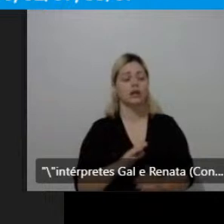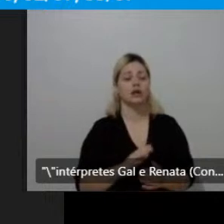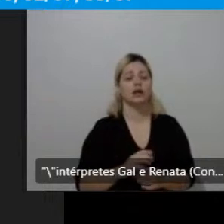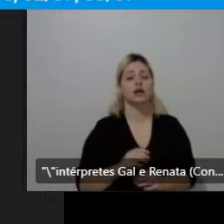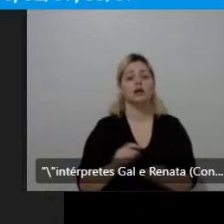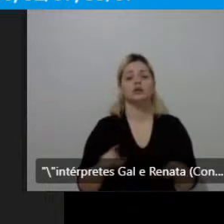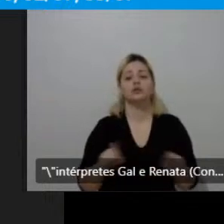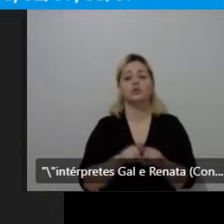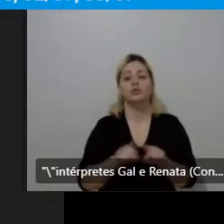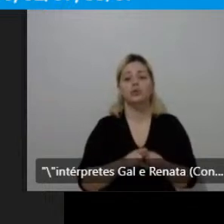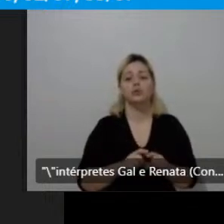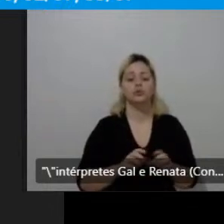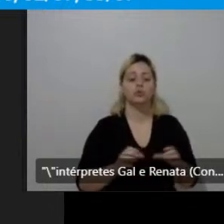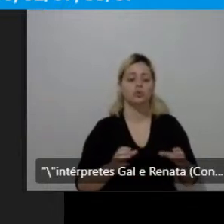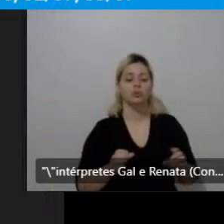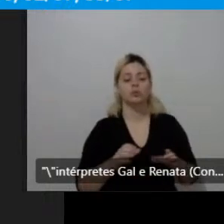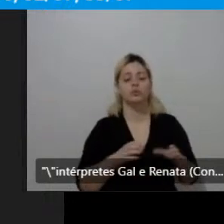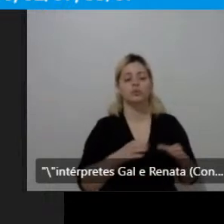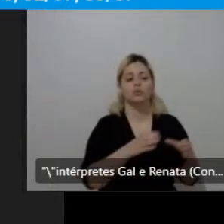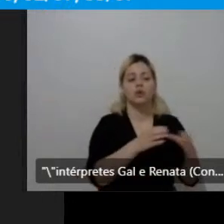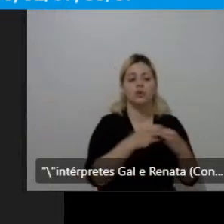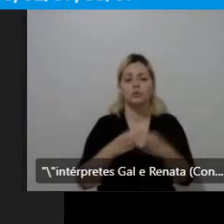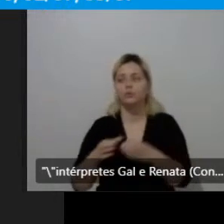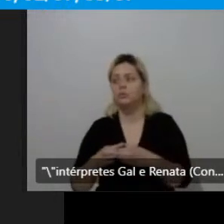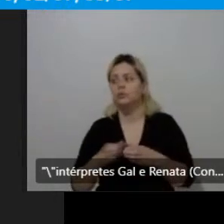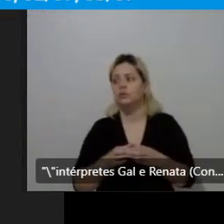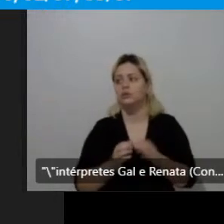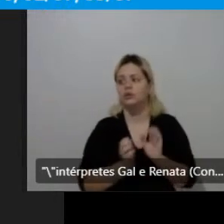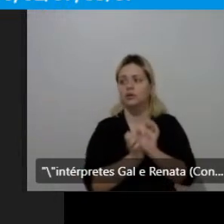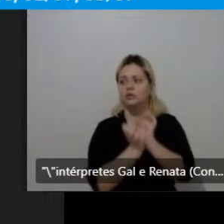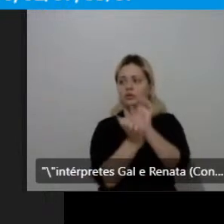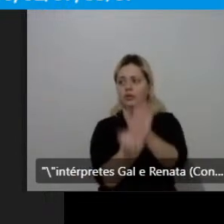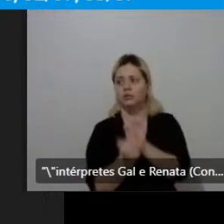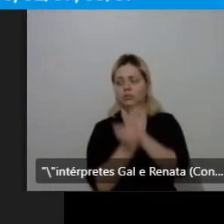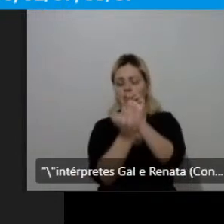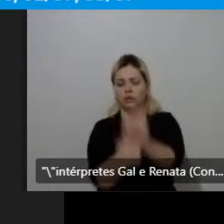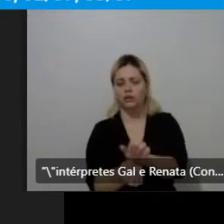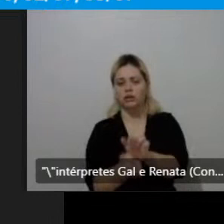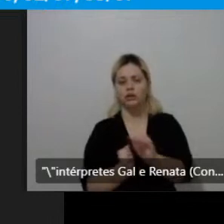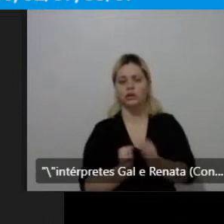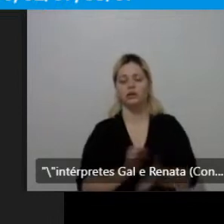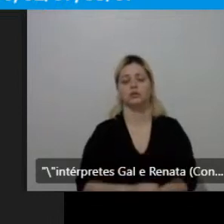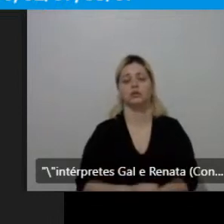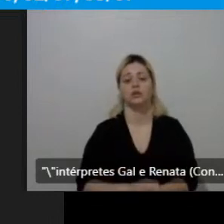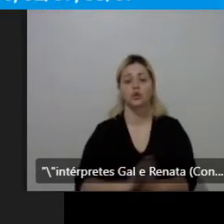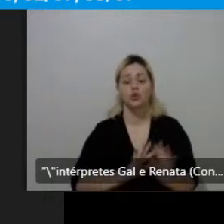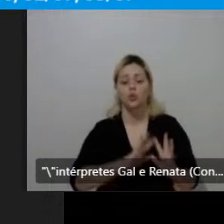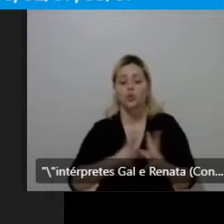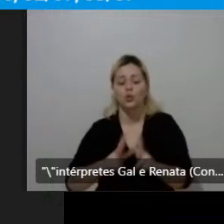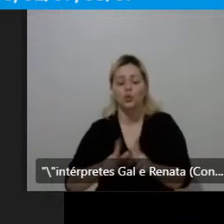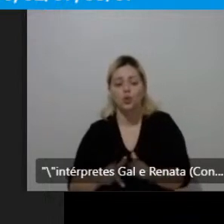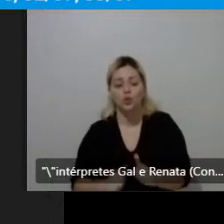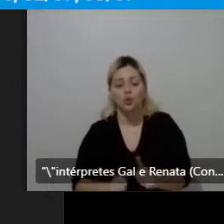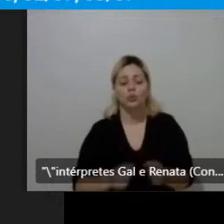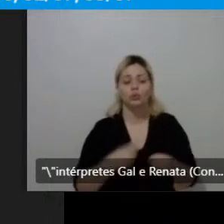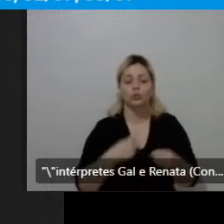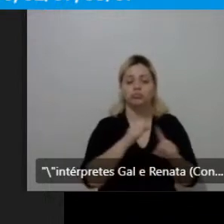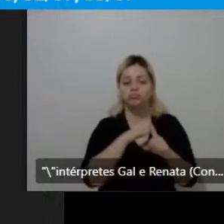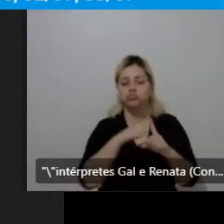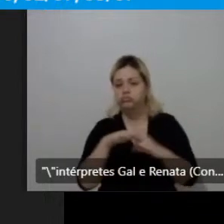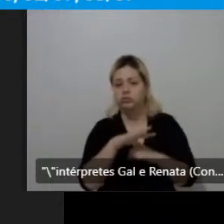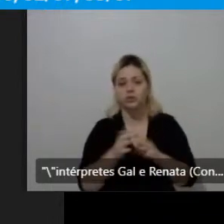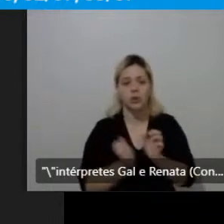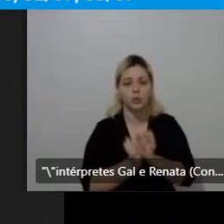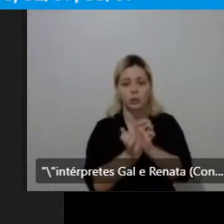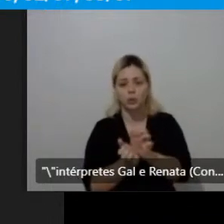da Constituição, em 2003, seja criando novos instrumentos jurídicos em 2005, para a